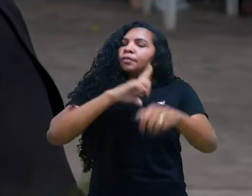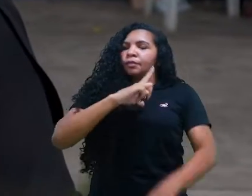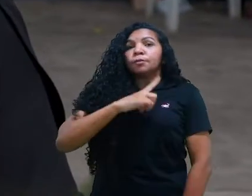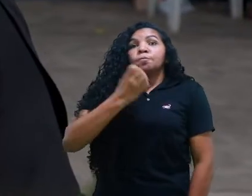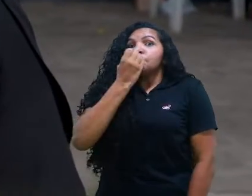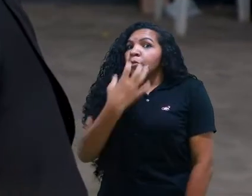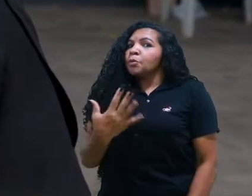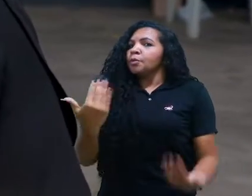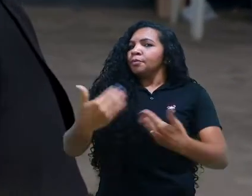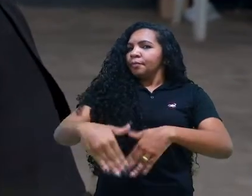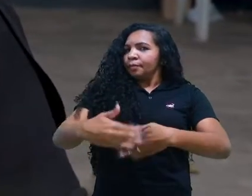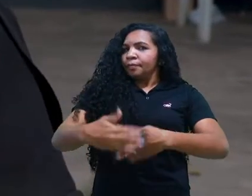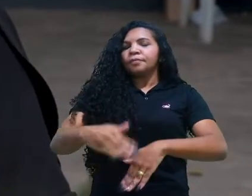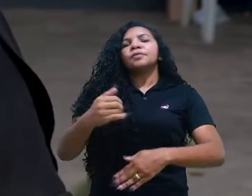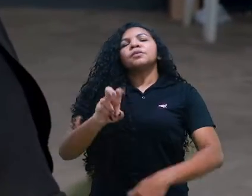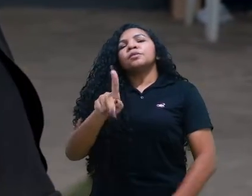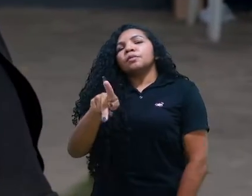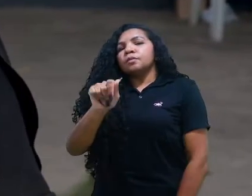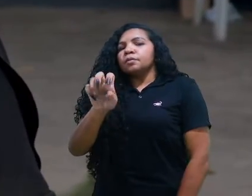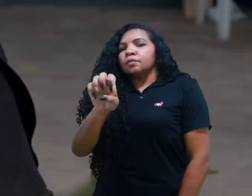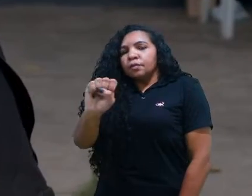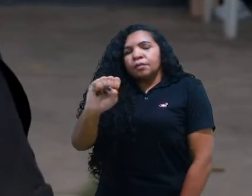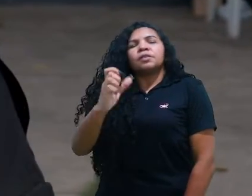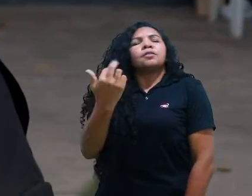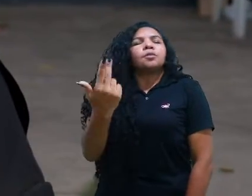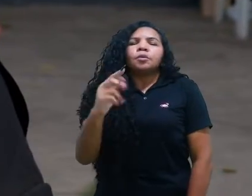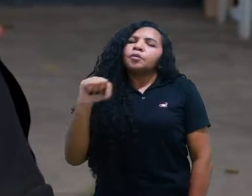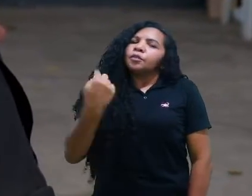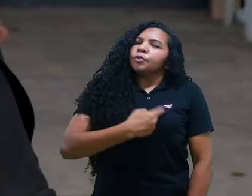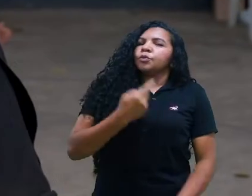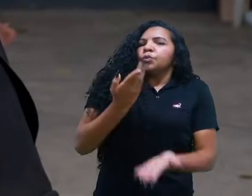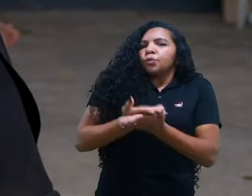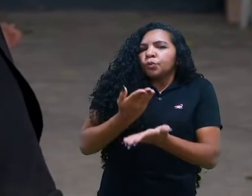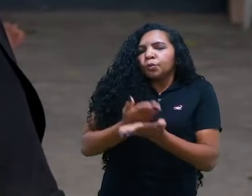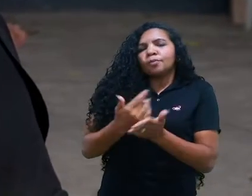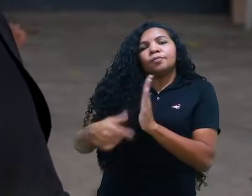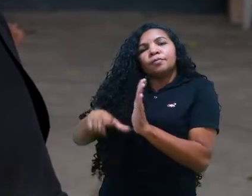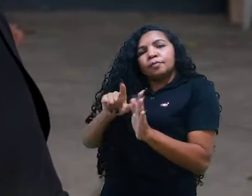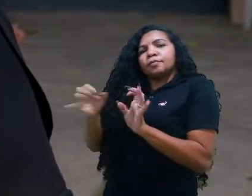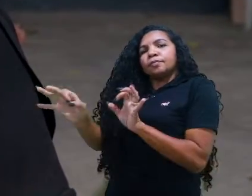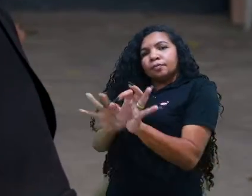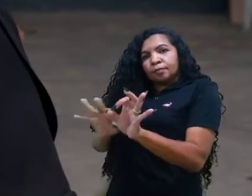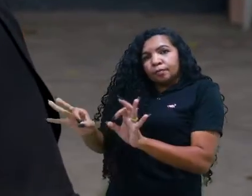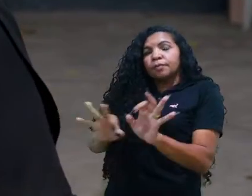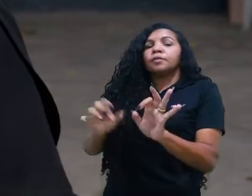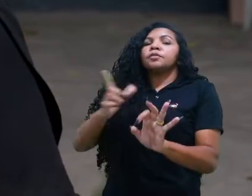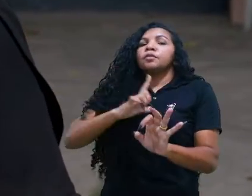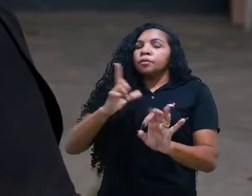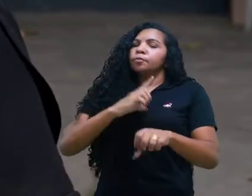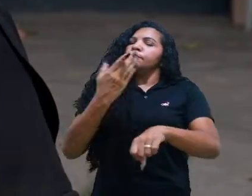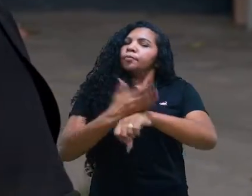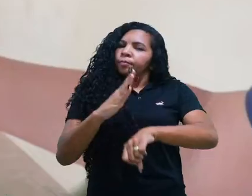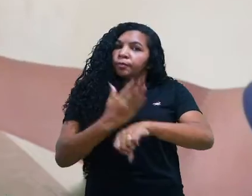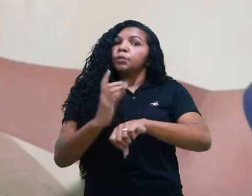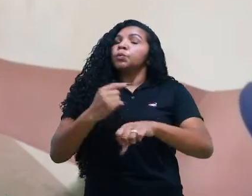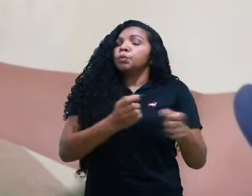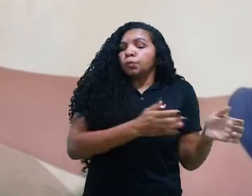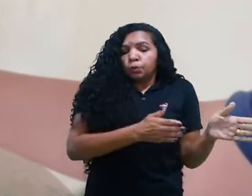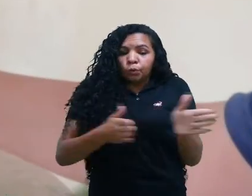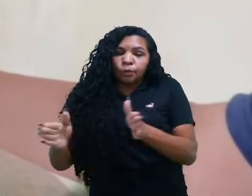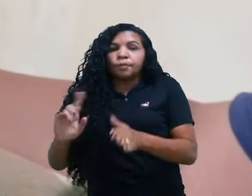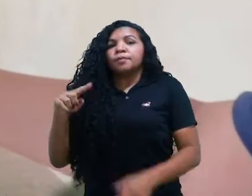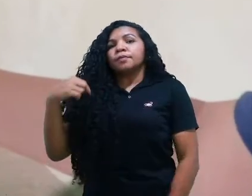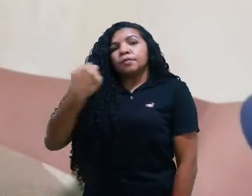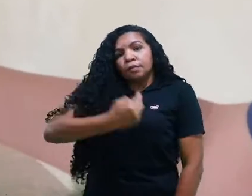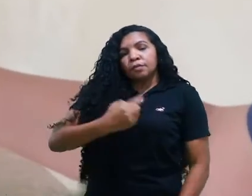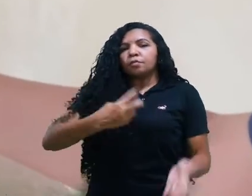isso. E espero que, eu faça uma boa prova, né, que caia exatamente aquilo que a gente estudou. A gente se preparou para isso. Foi um